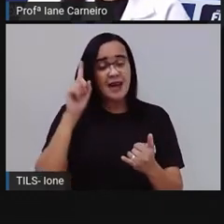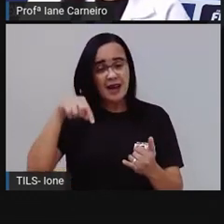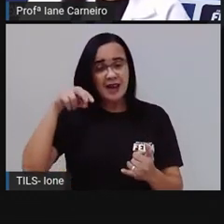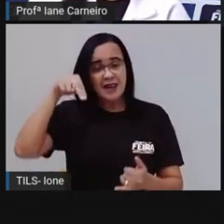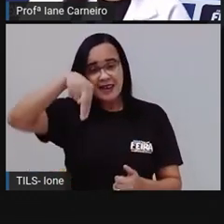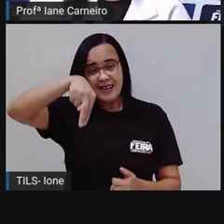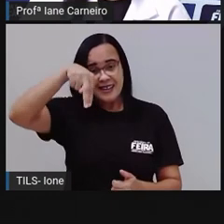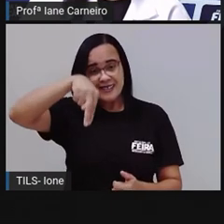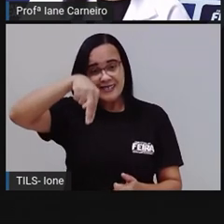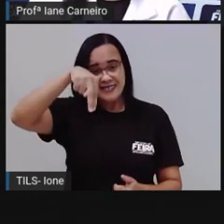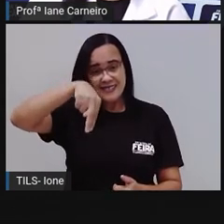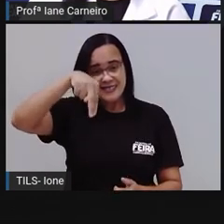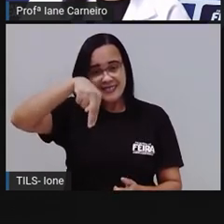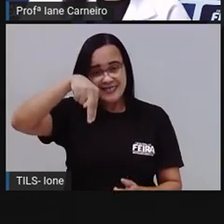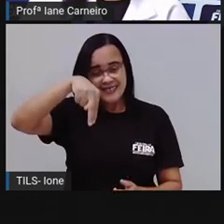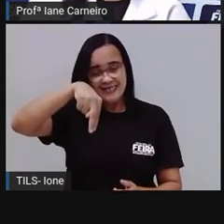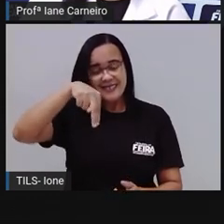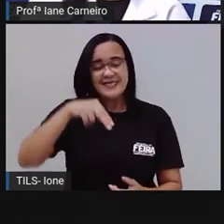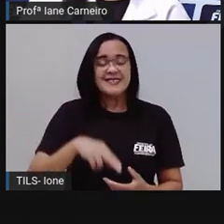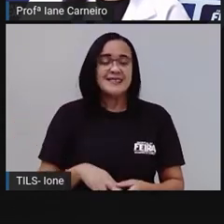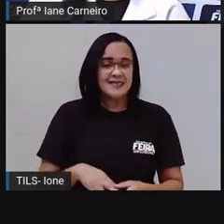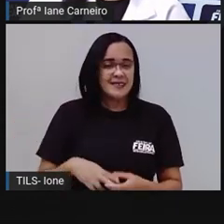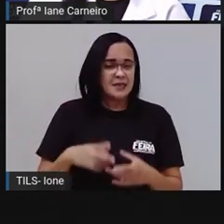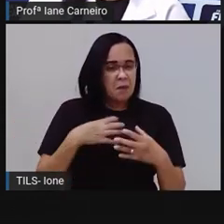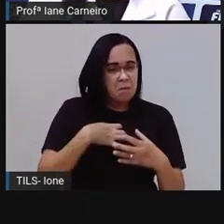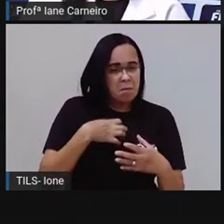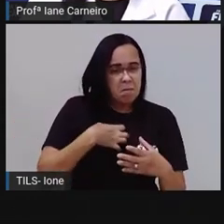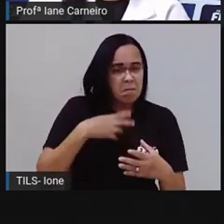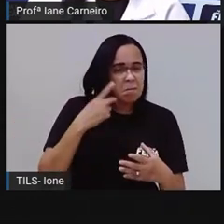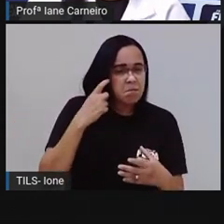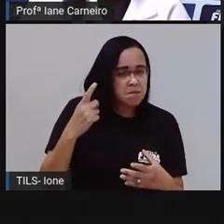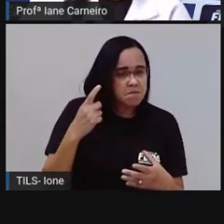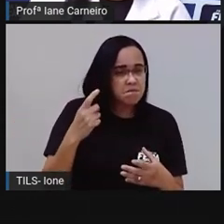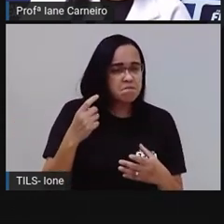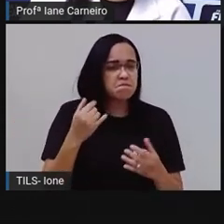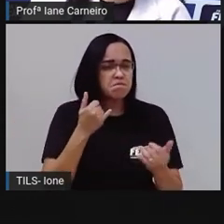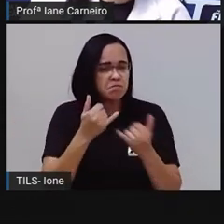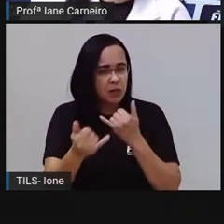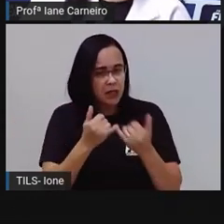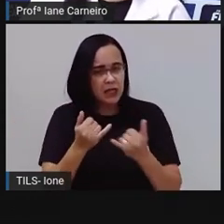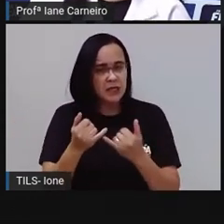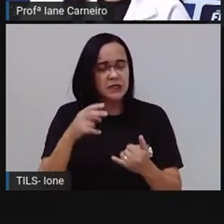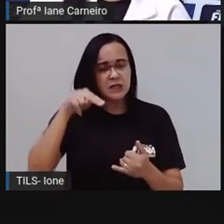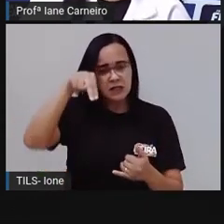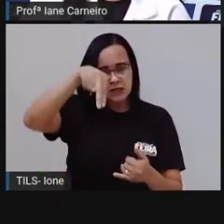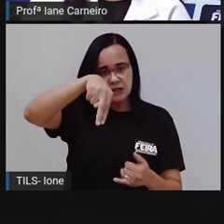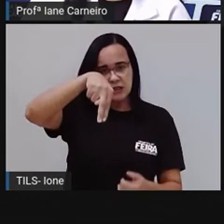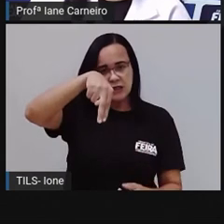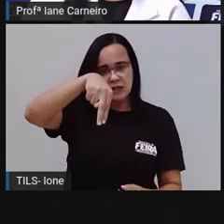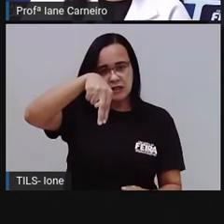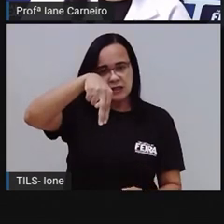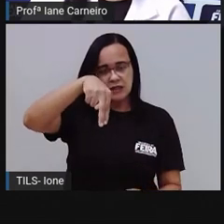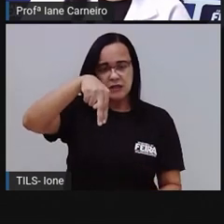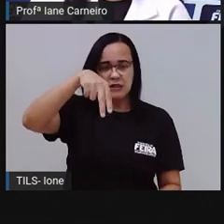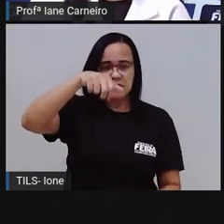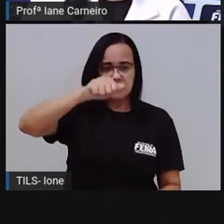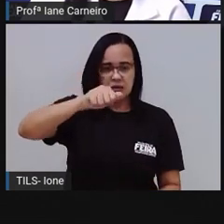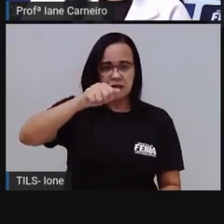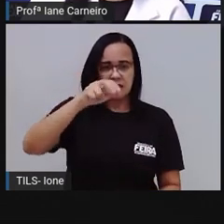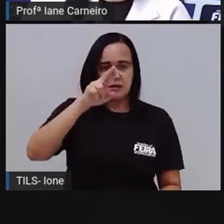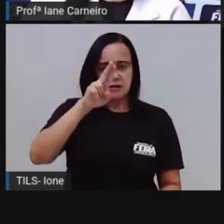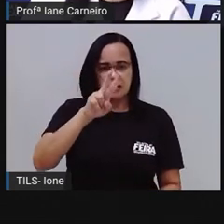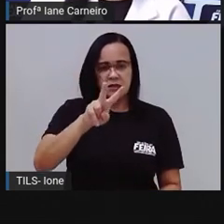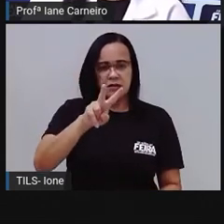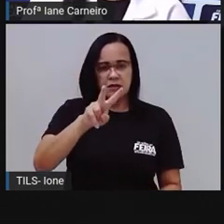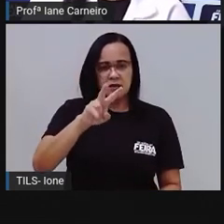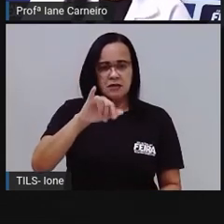né? A letra N, o som que ela produz é o som do ne, ó. Navio,